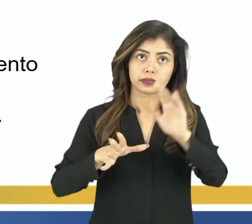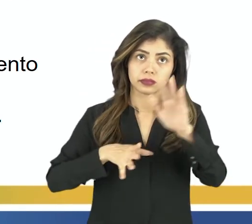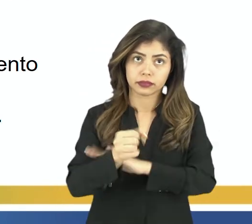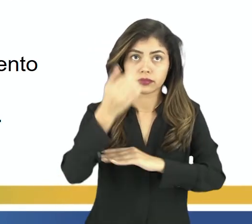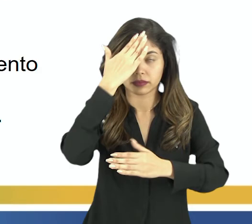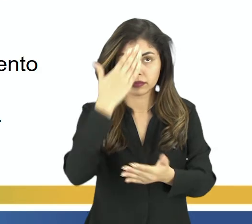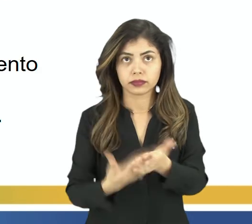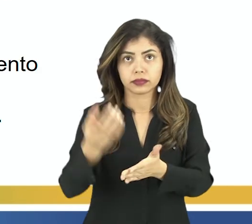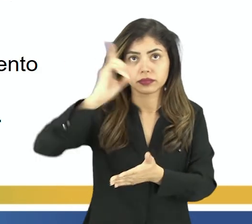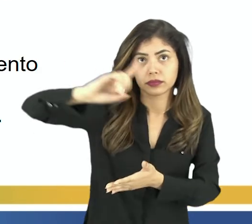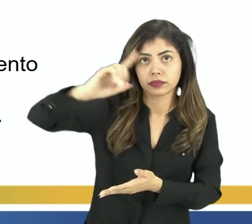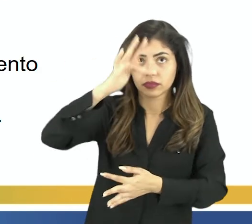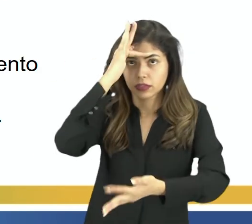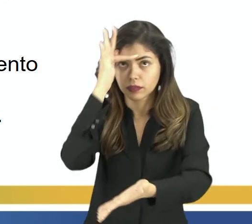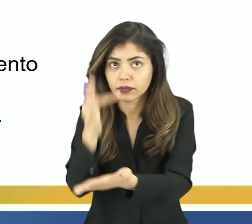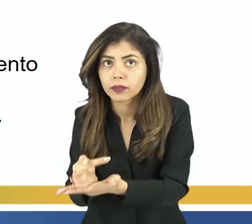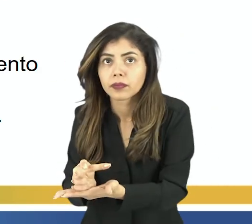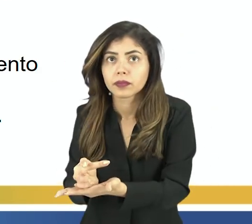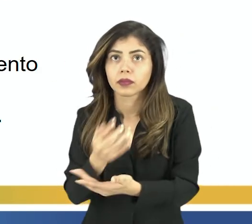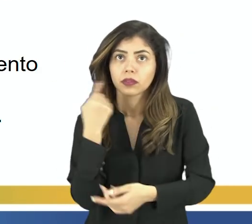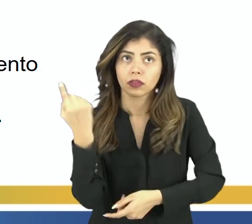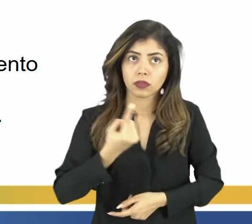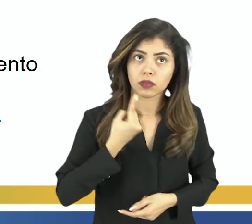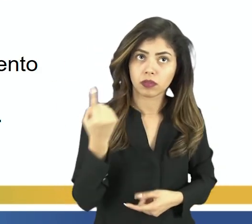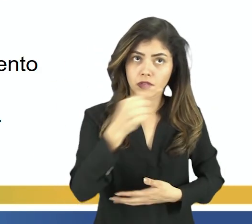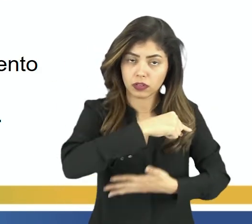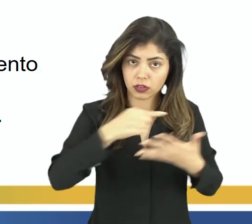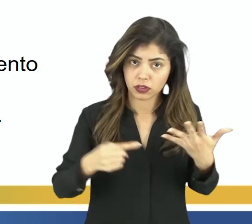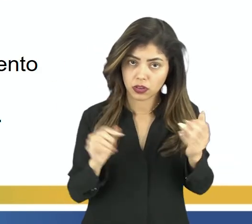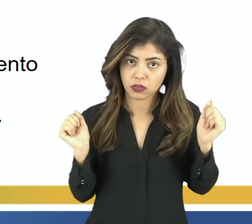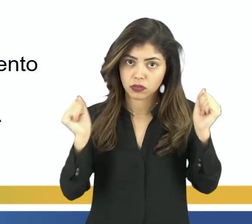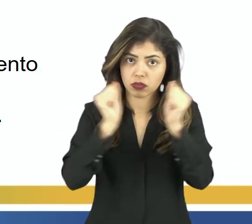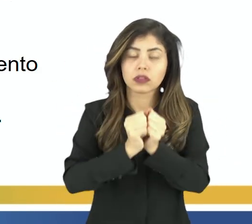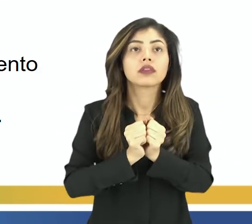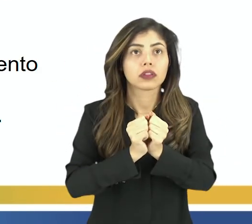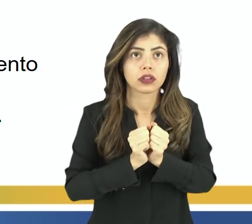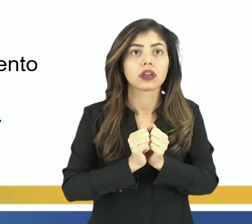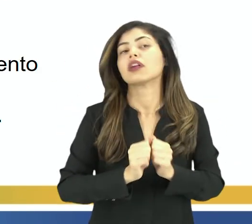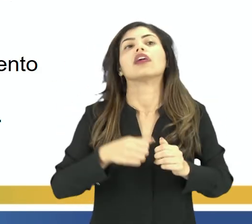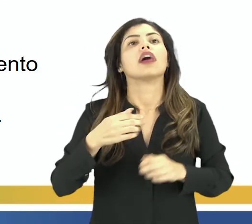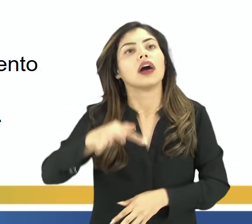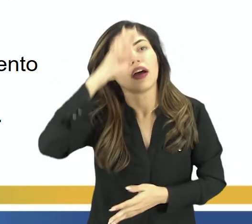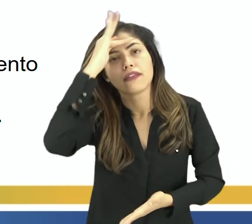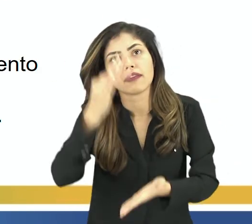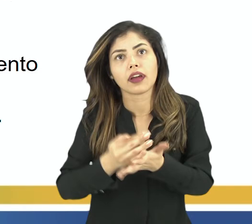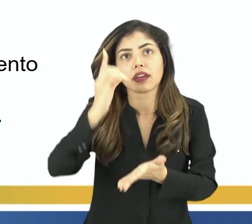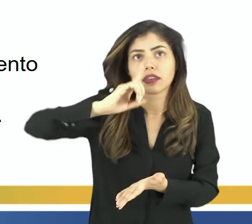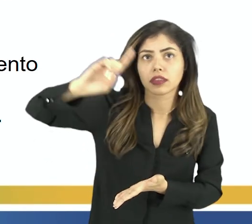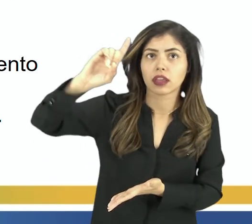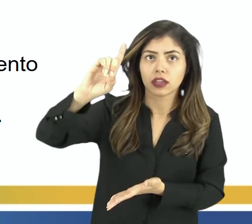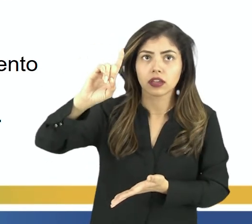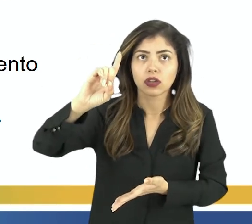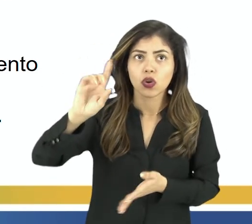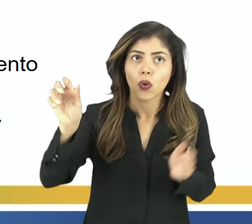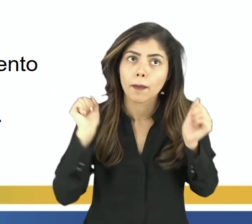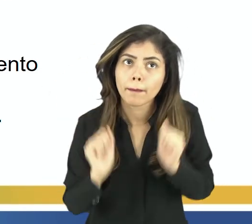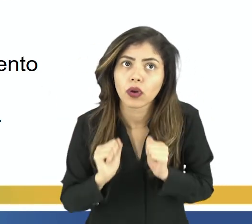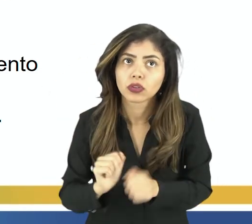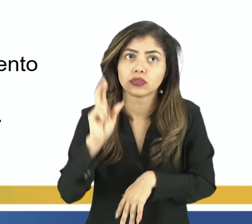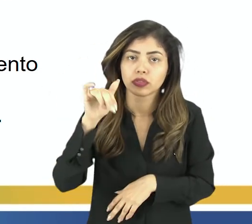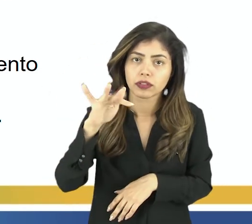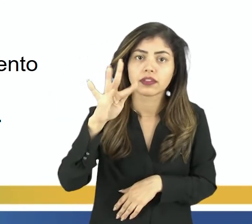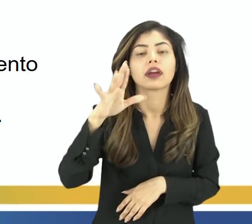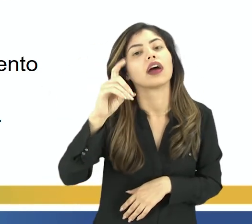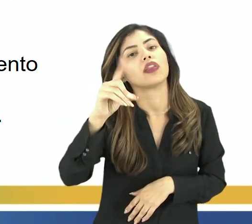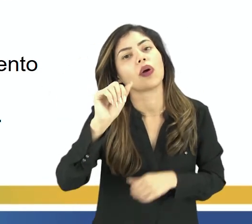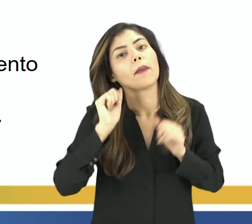crença em Deus, a fé, como único elemento unificador. Ora, a fé e Deus, eles podem ser um elemento unificador